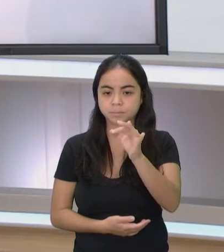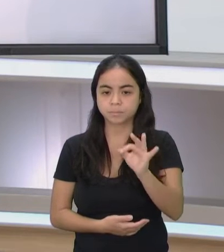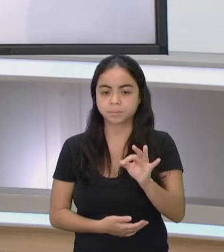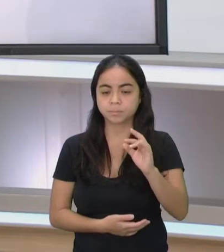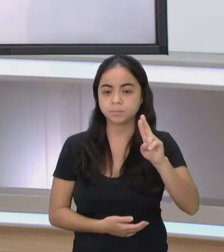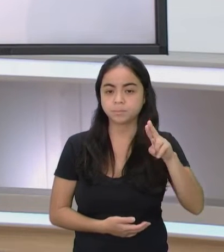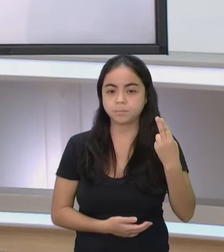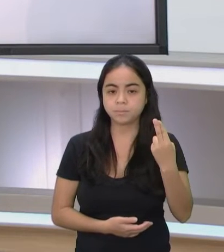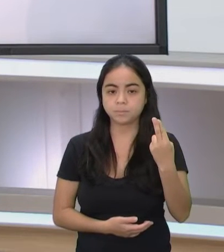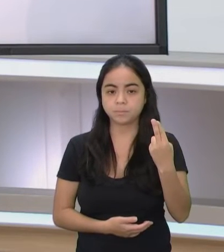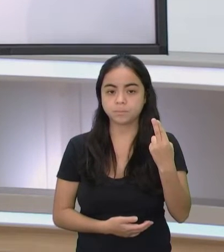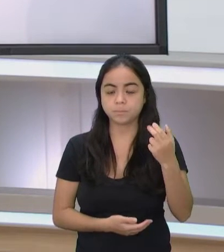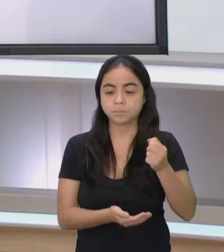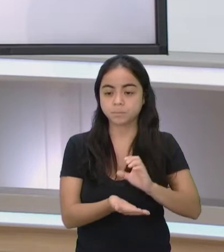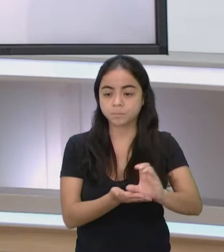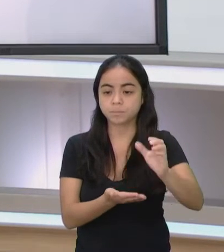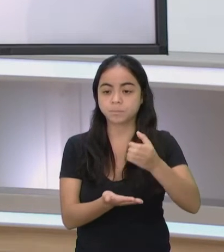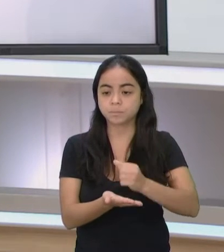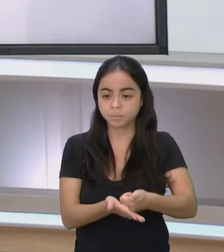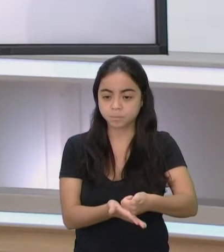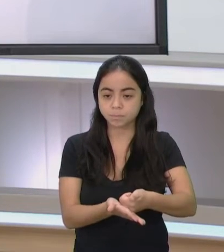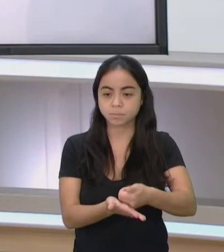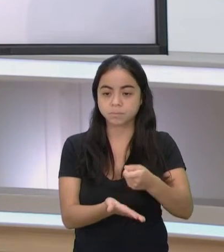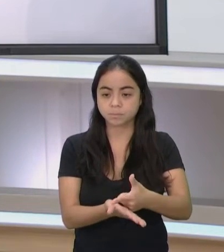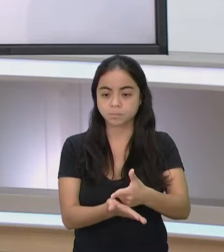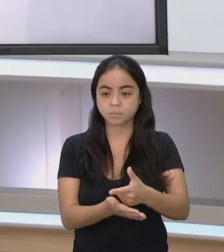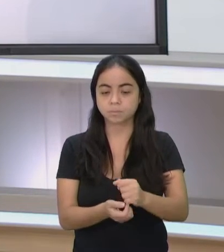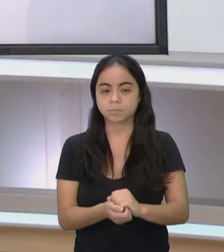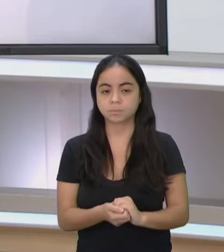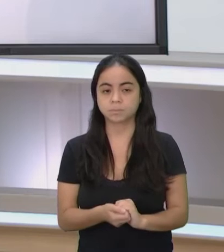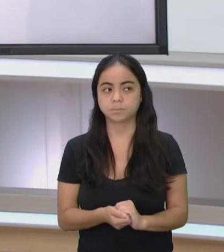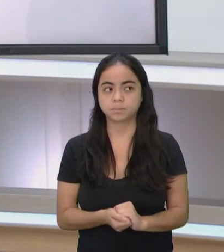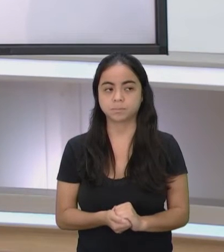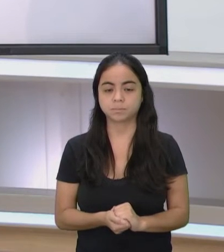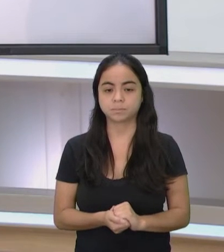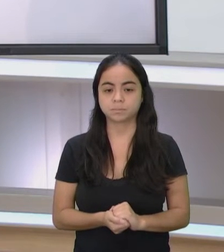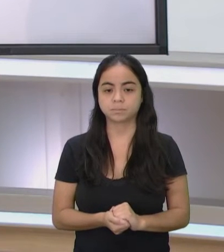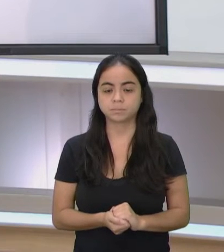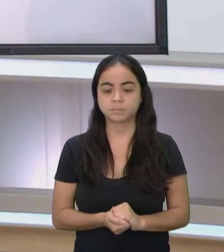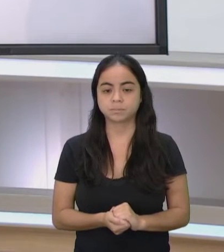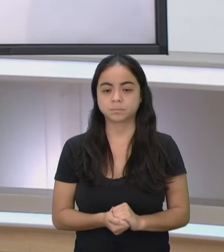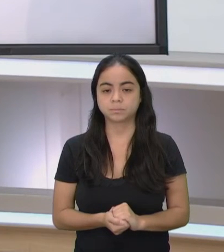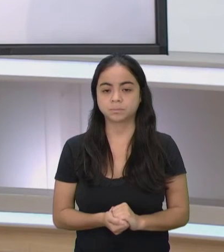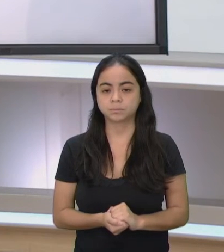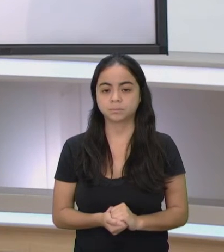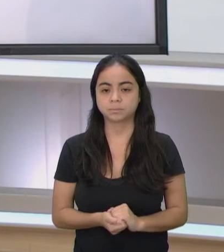vocês pagariam ele à vista.